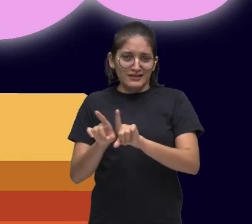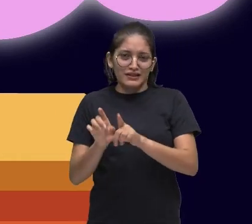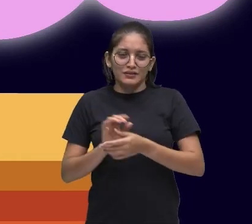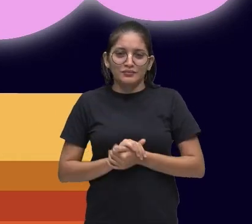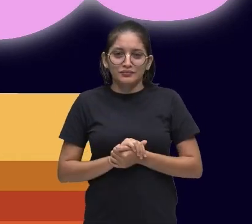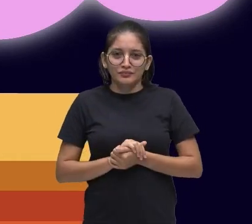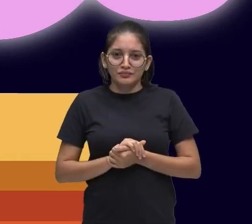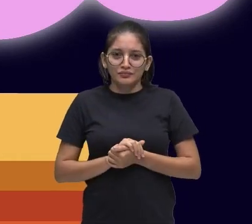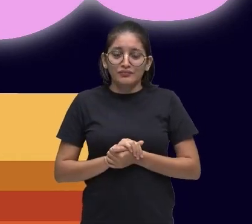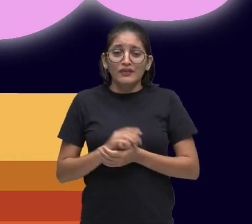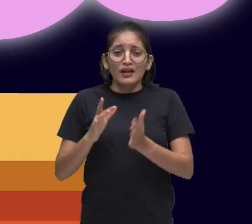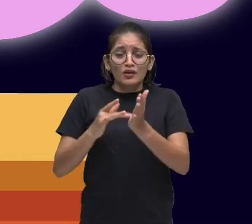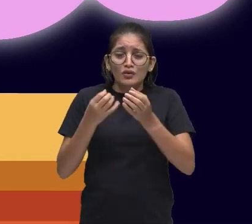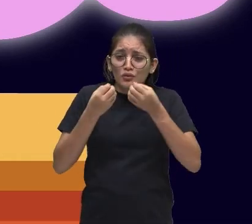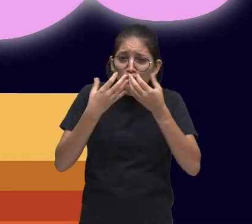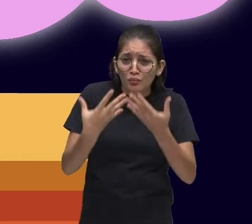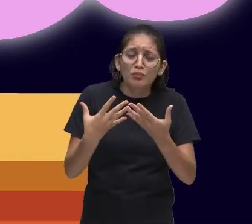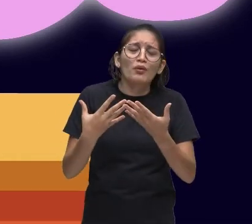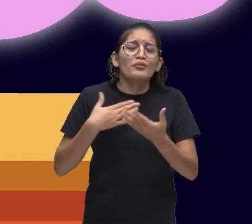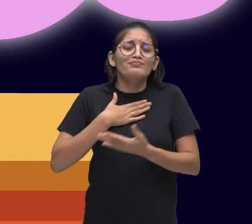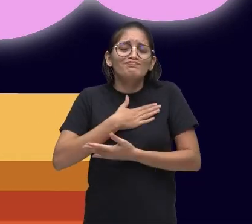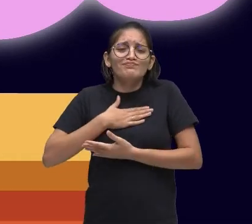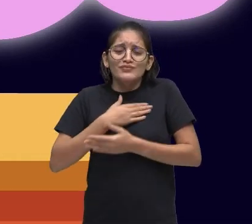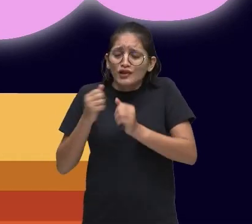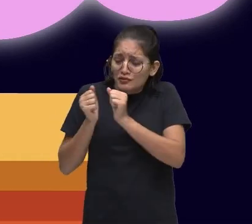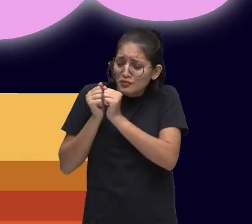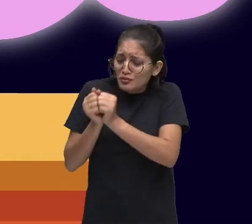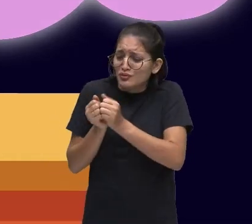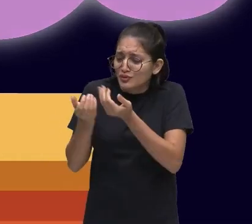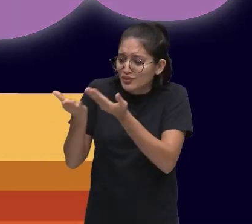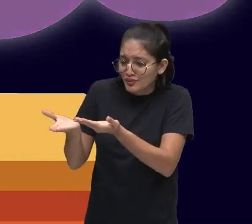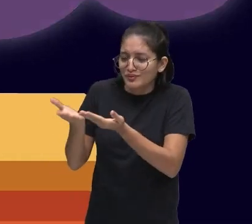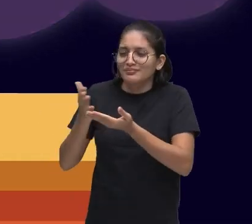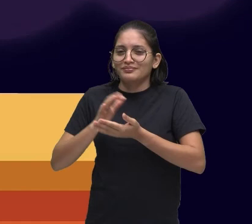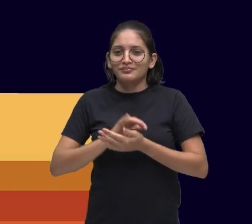Tem bons modos e é muito agradável estar perto dele.